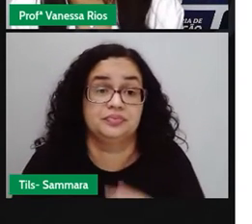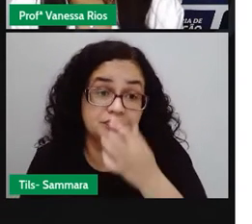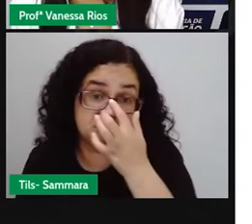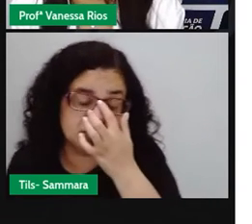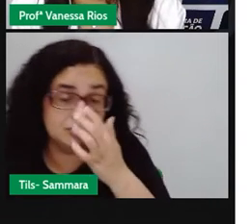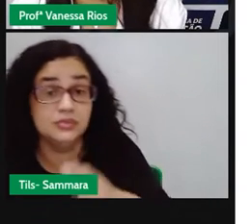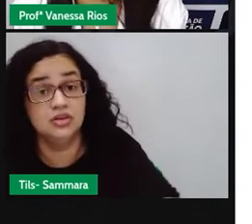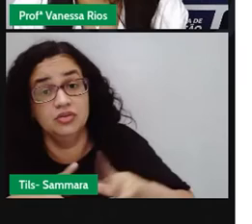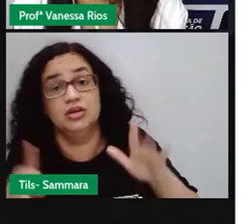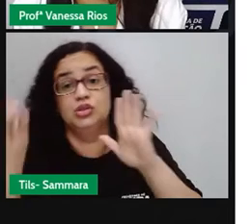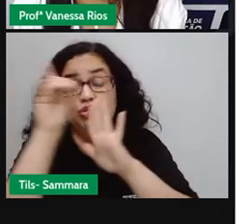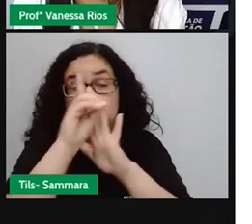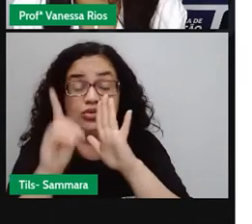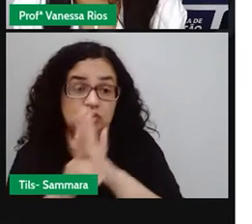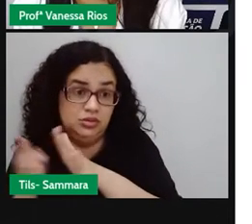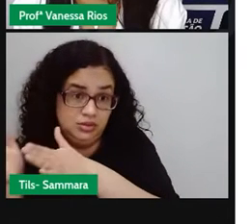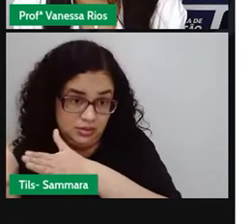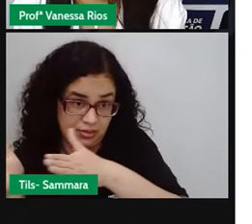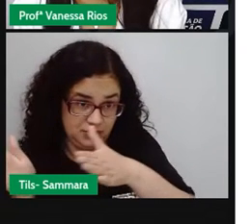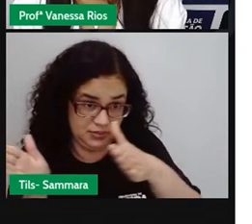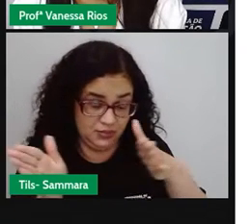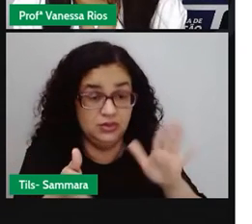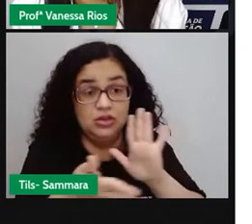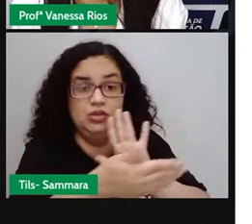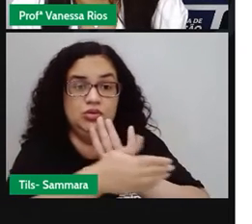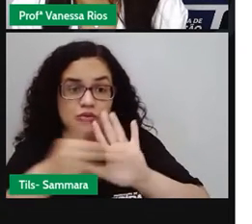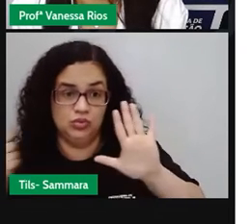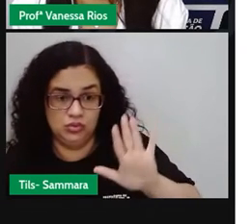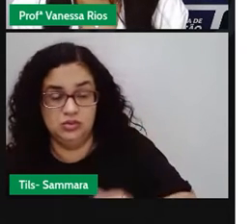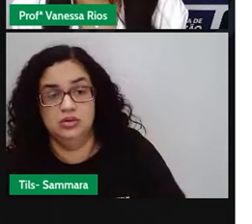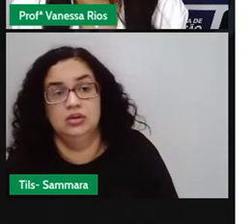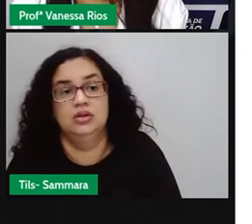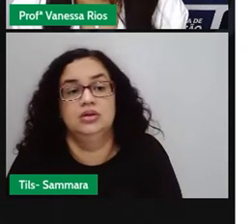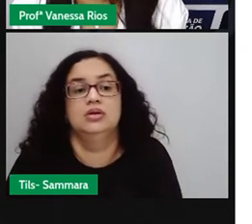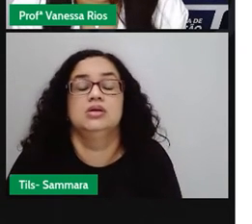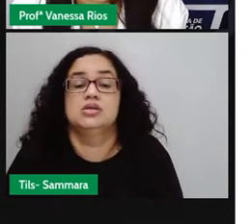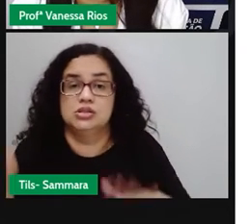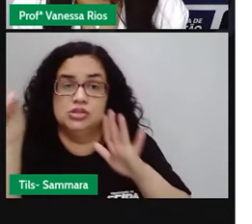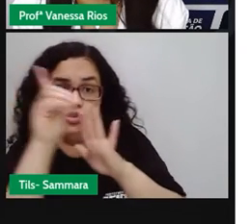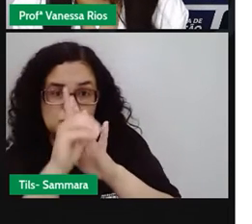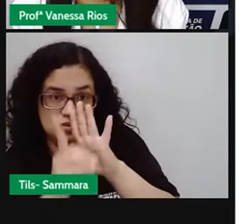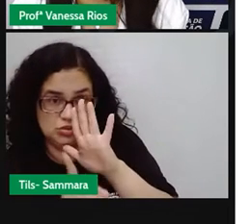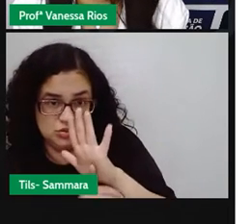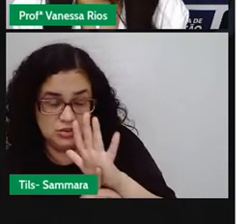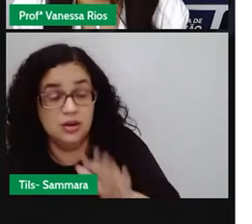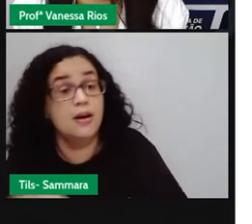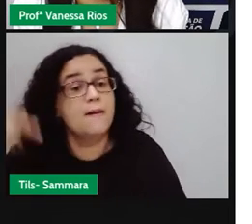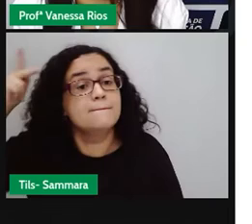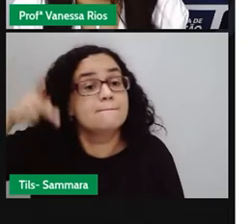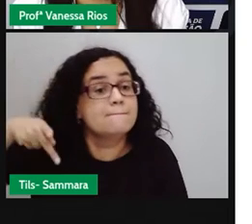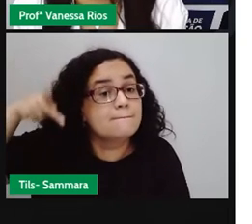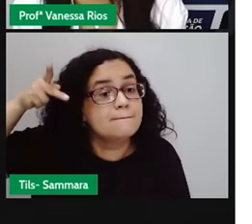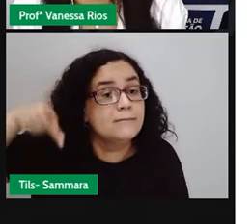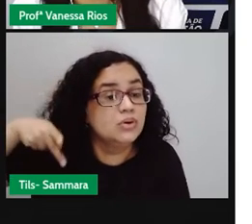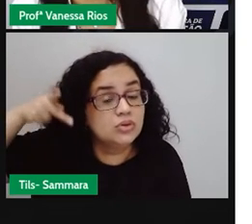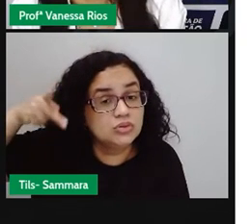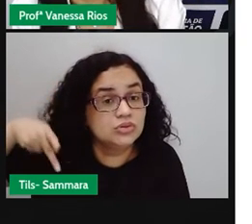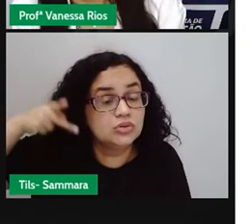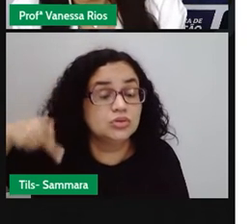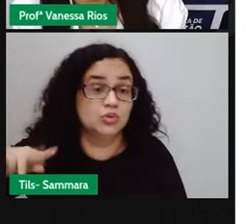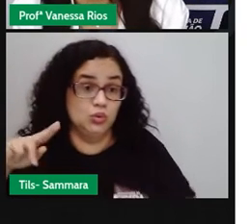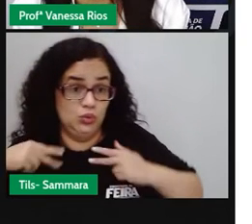muitos direitos durante esse período eles foram tirados, não só direitos civis, direitos políticos, mas também